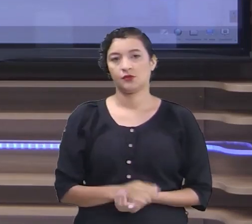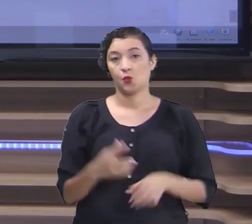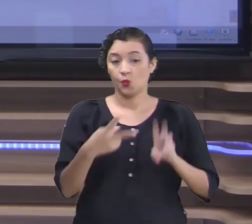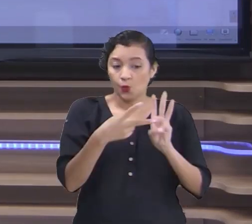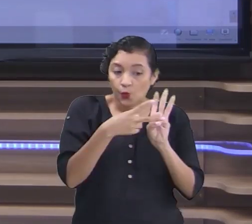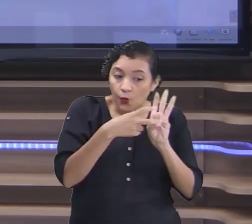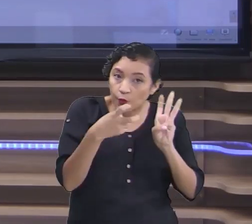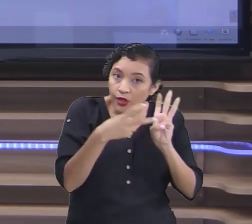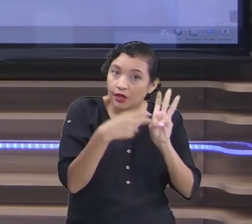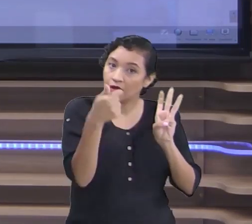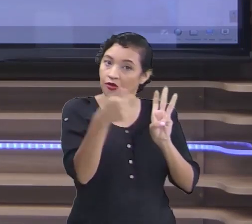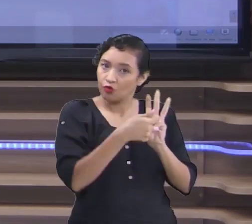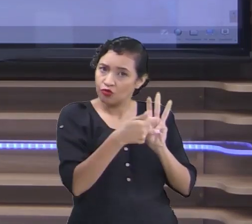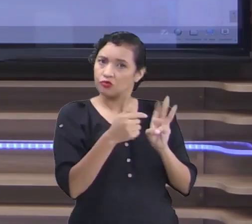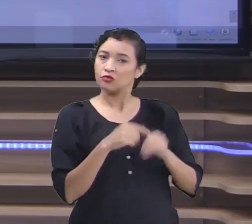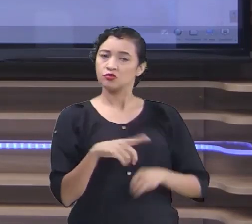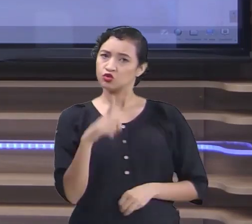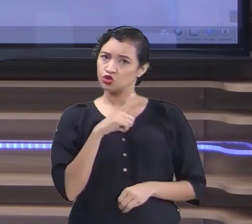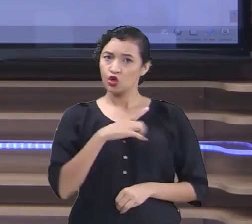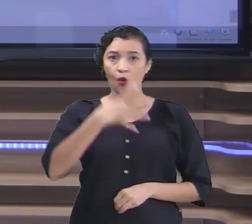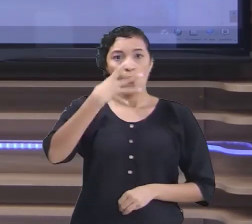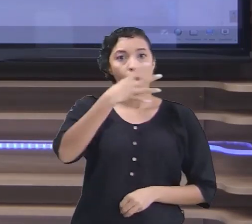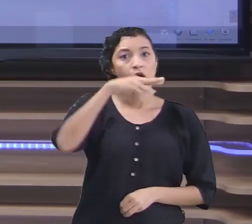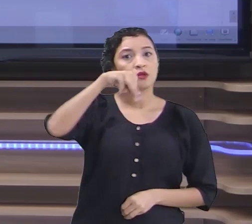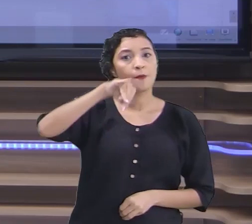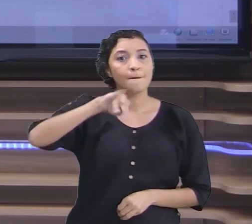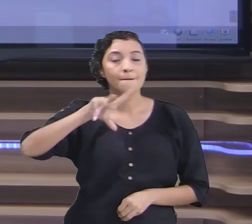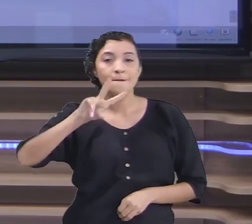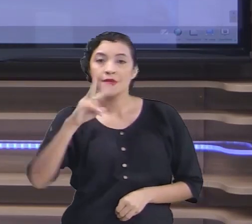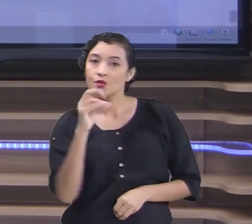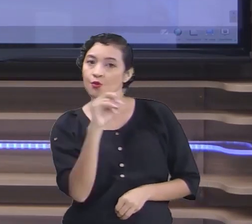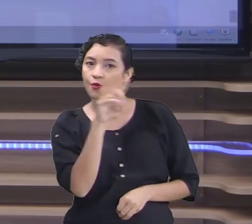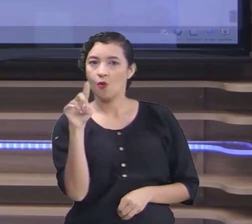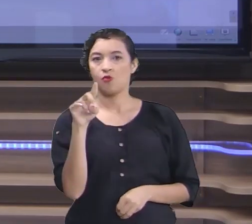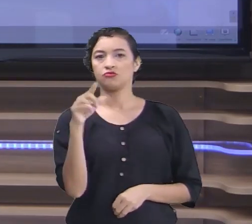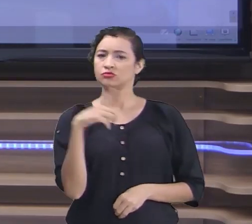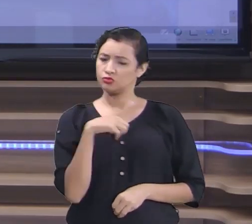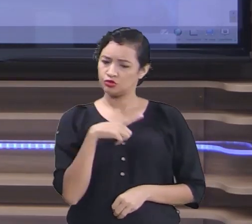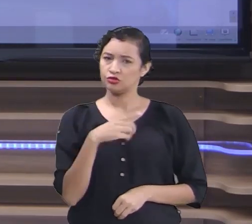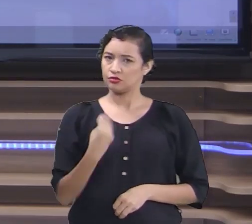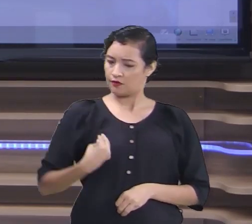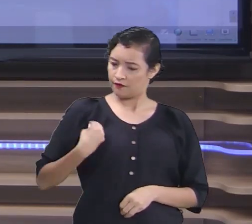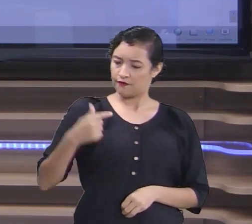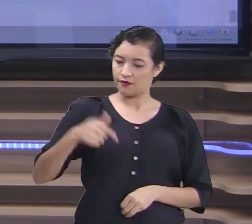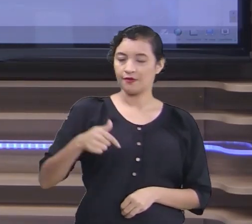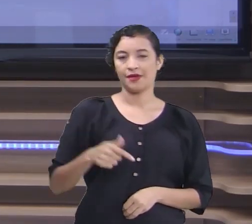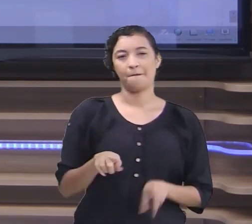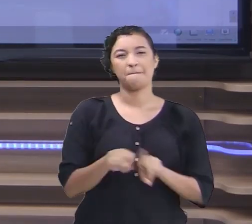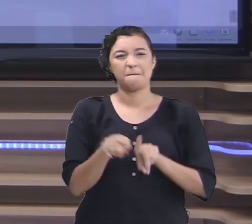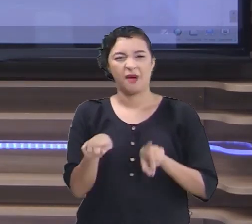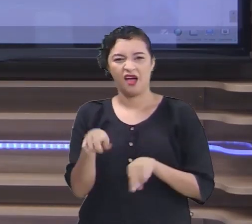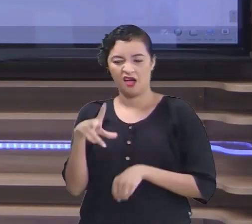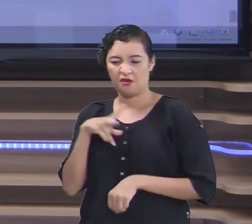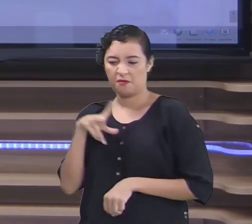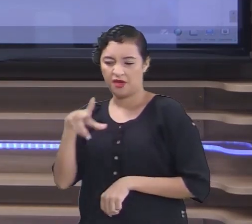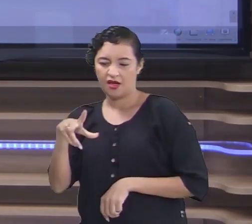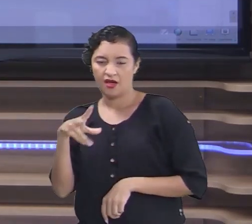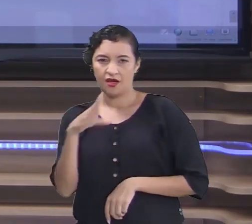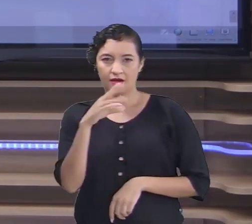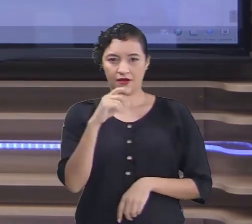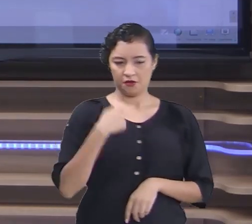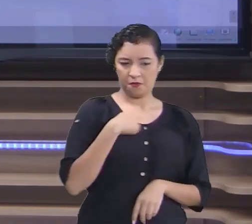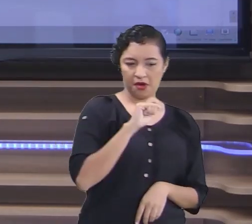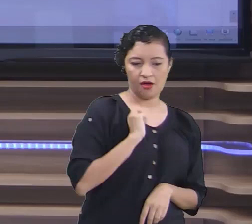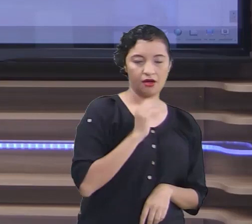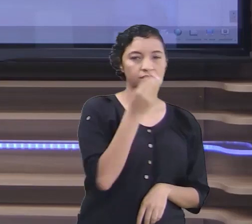terra. Existia cerca de 4 milhões, eram muitos índios que existiam aqui. Mas para os dois países, isso não importava.